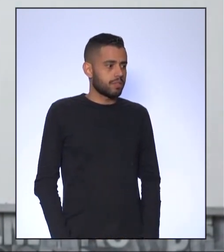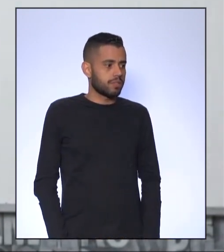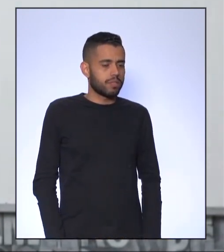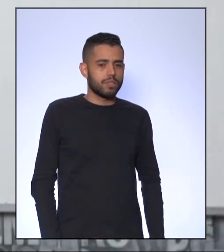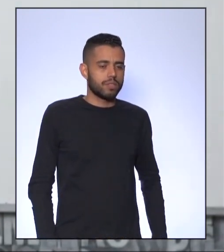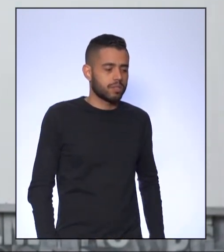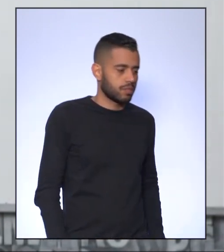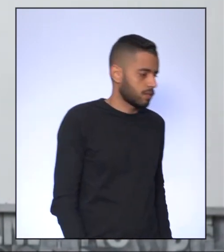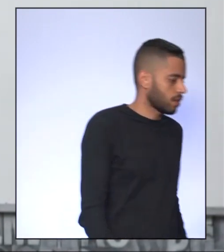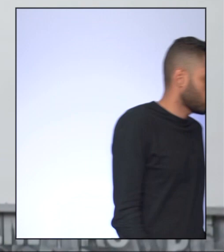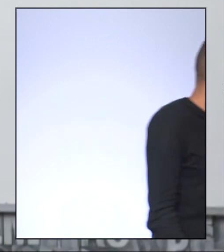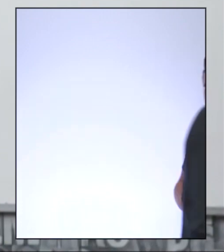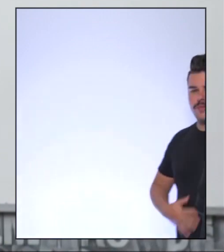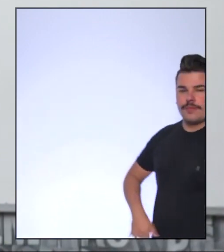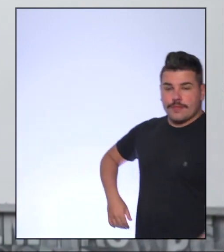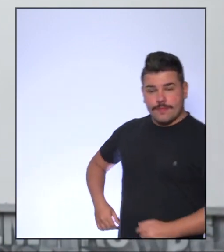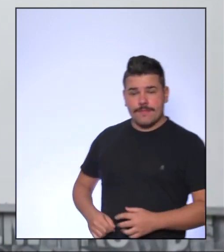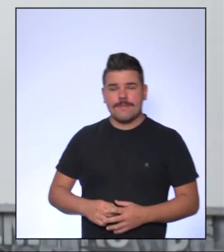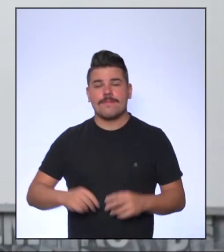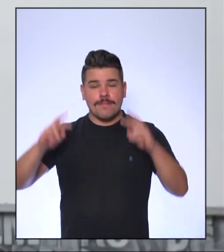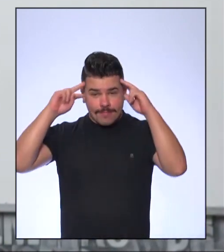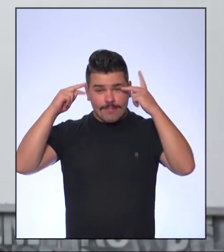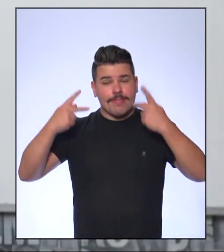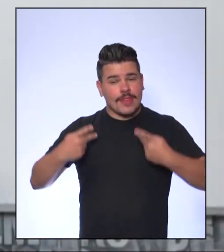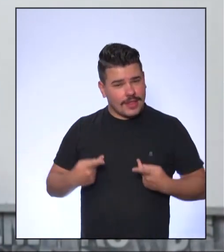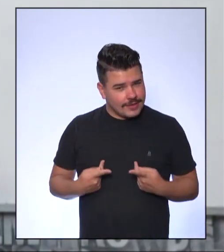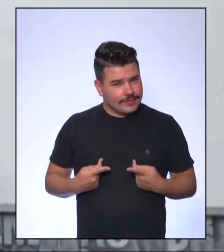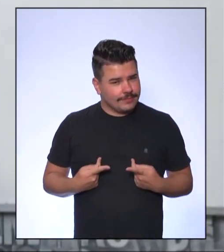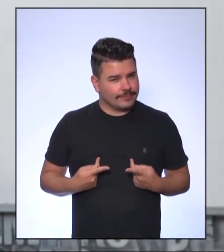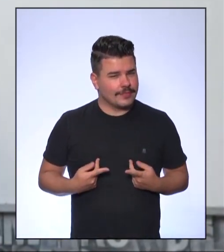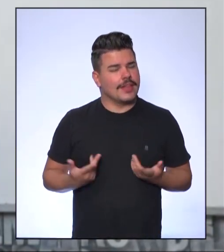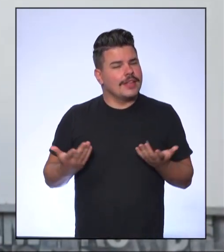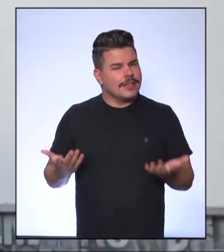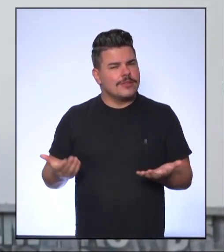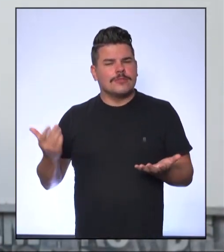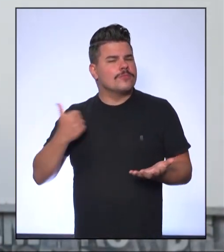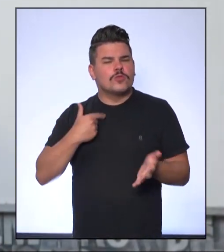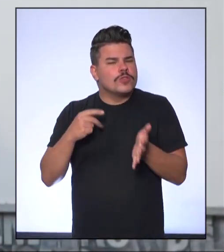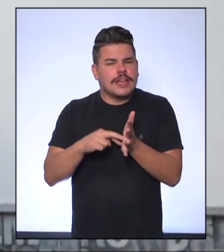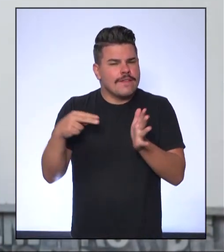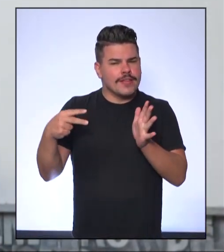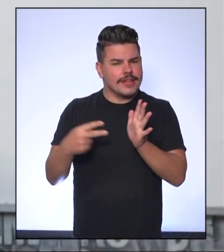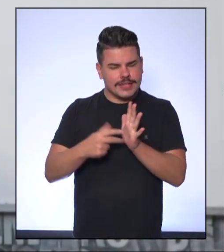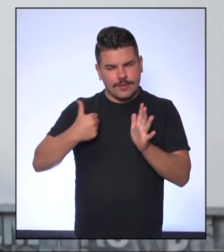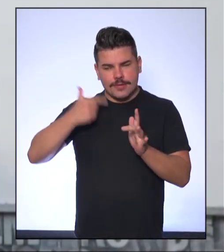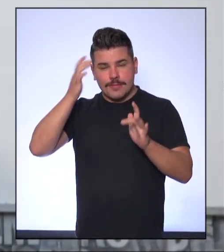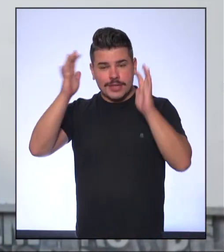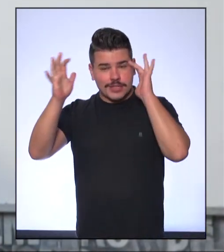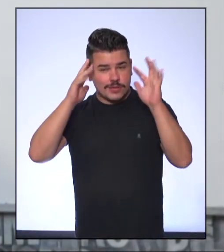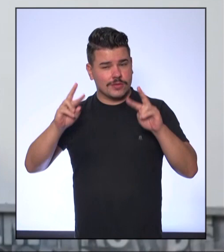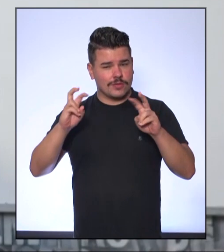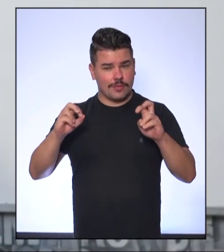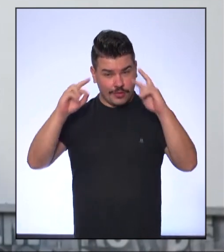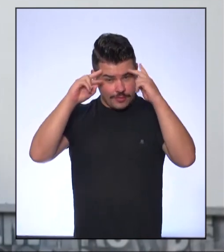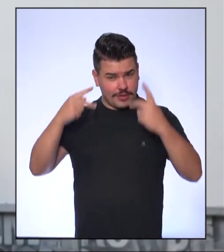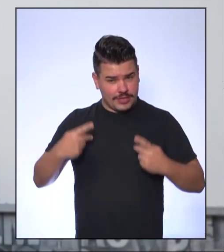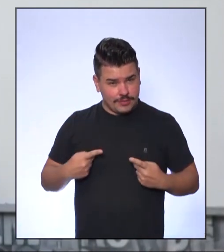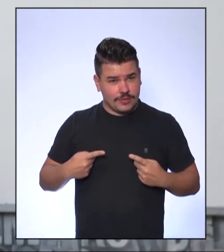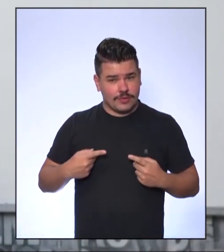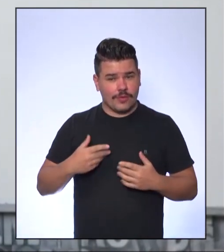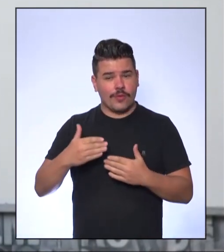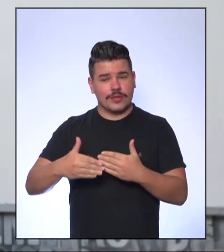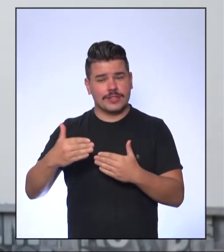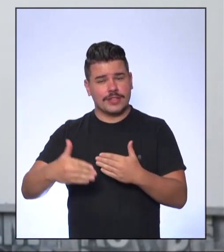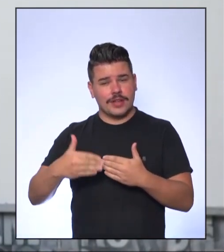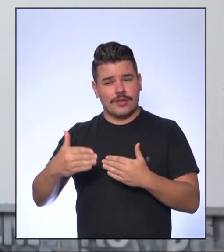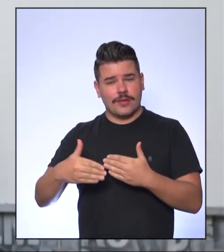Professor, o que isso significa? Se eu tenho reflexões sobre o humanismo, como consequência disso, eu